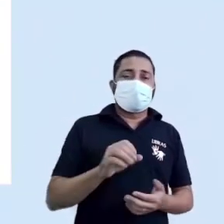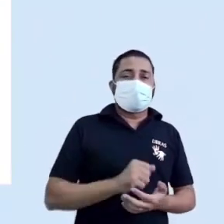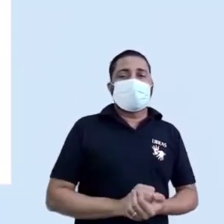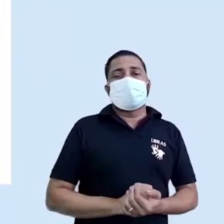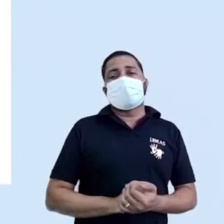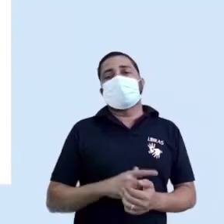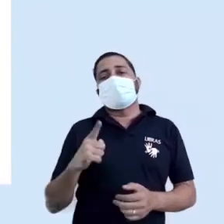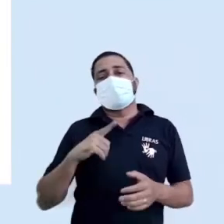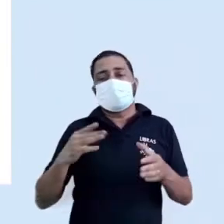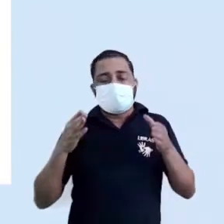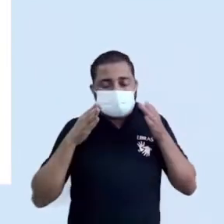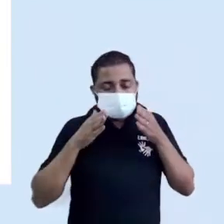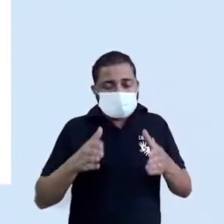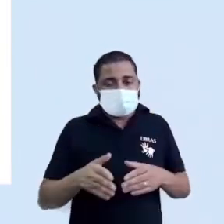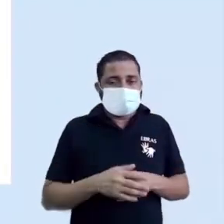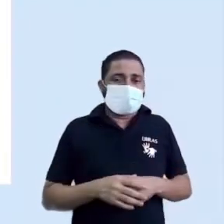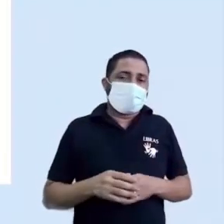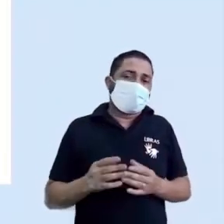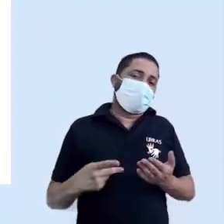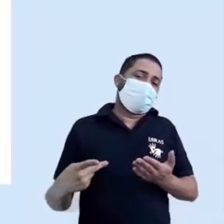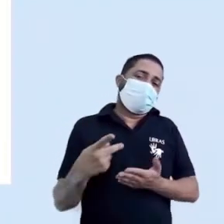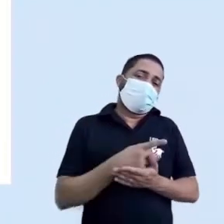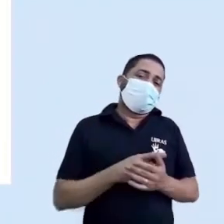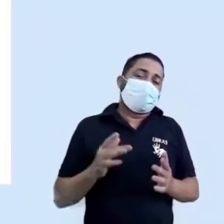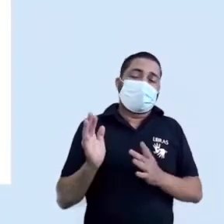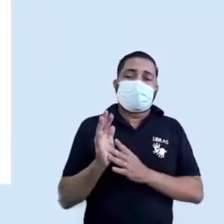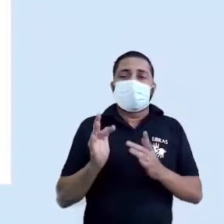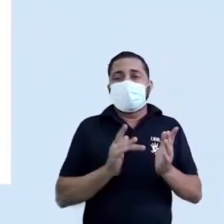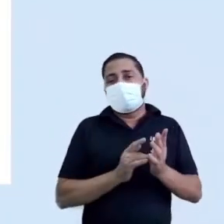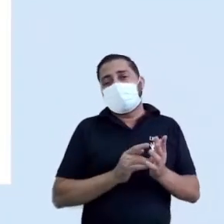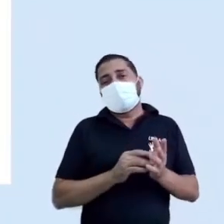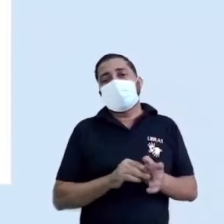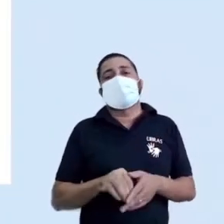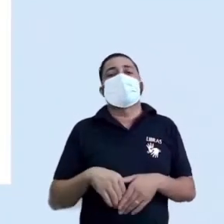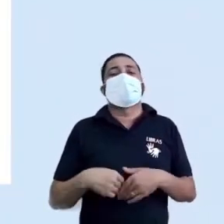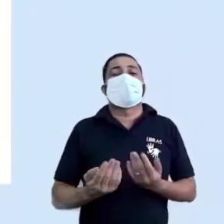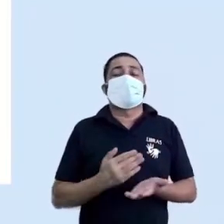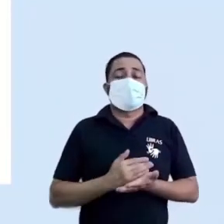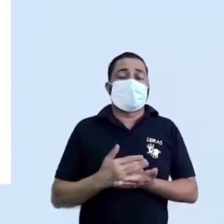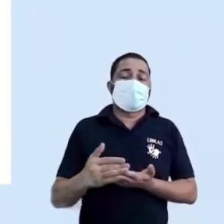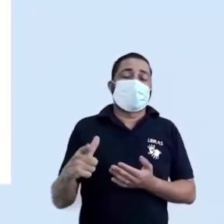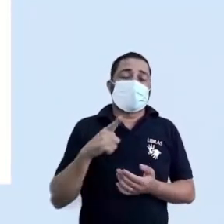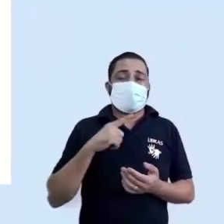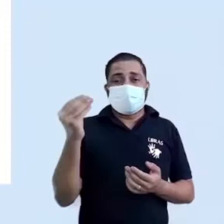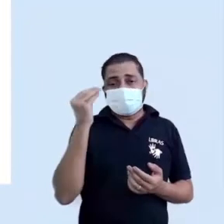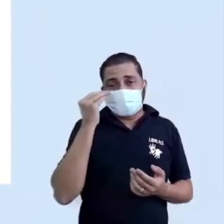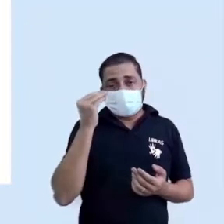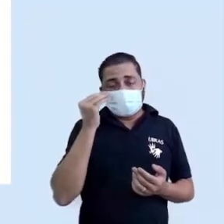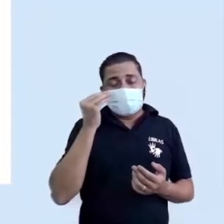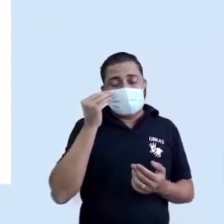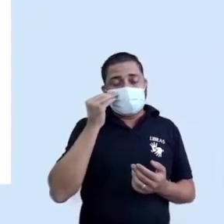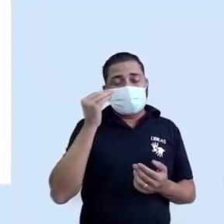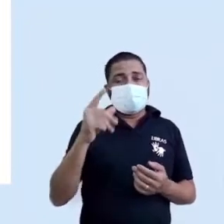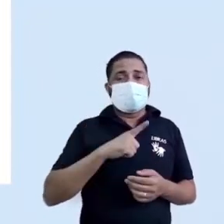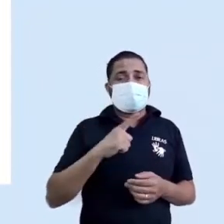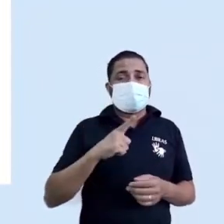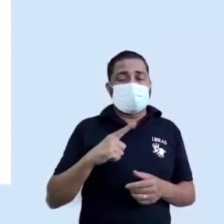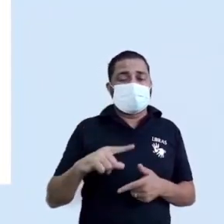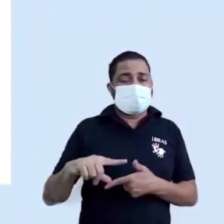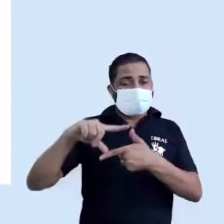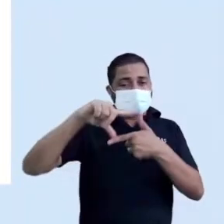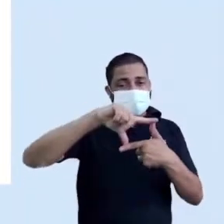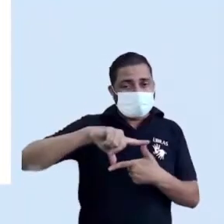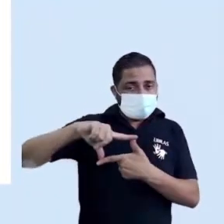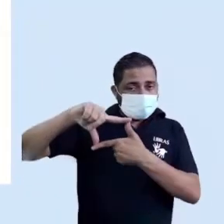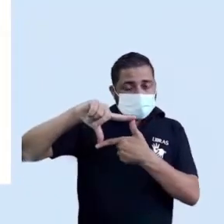gente tem como foco a figura de Jesus Cristo, e a partir dele nós temos a perspectiva, nós temos uma série de